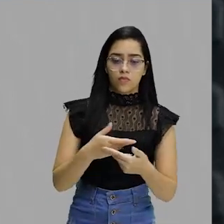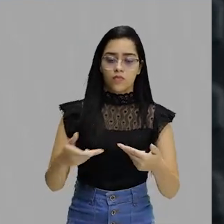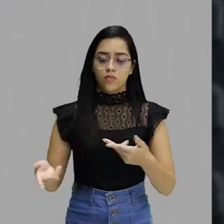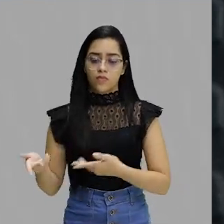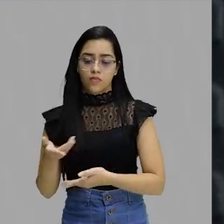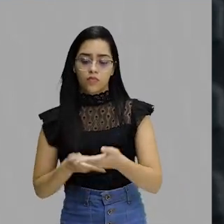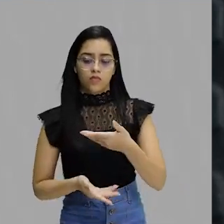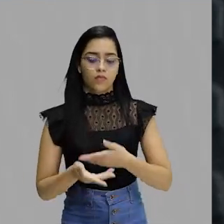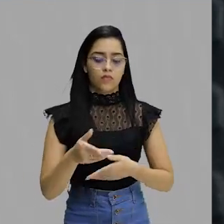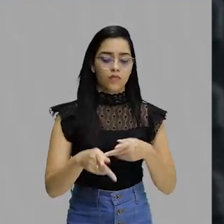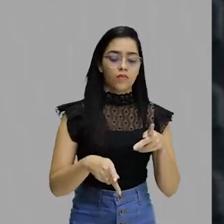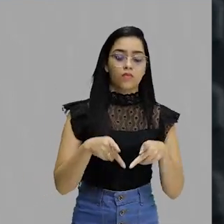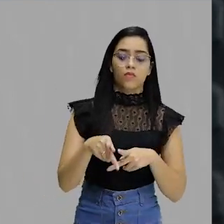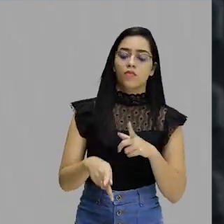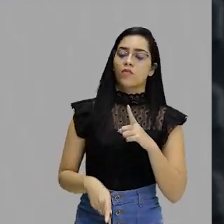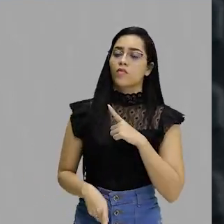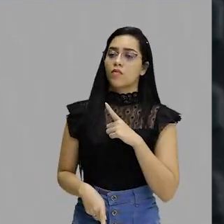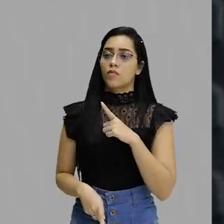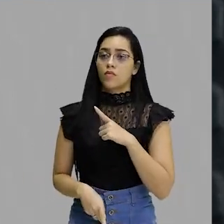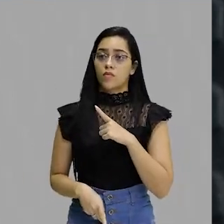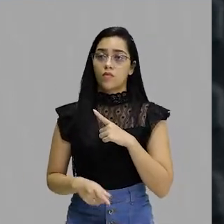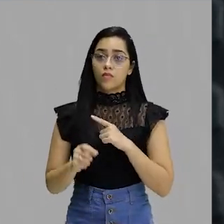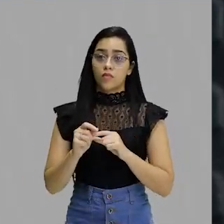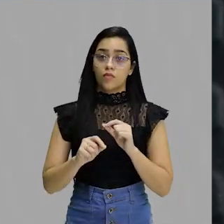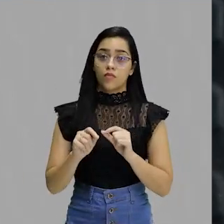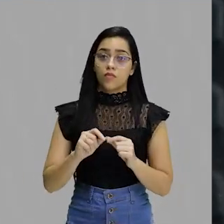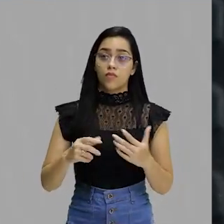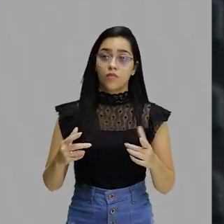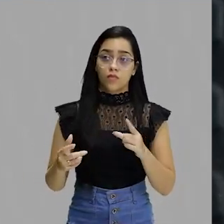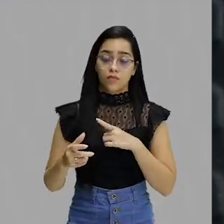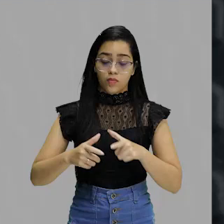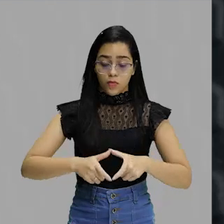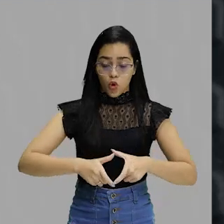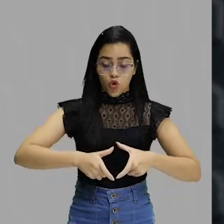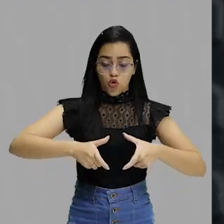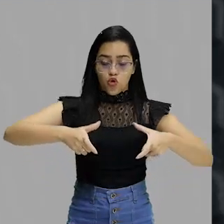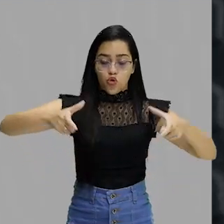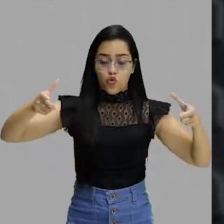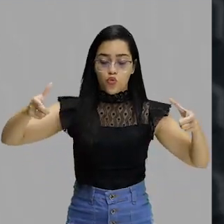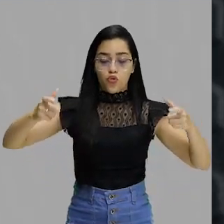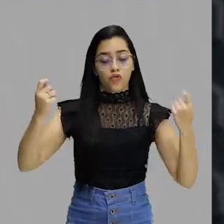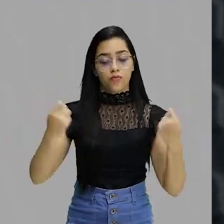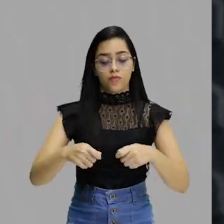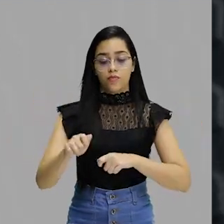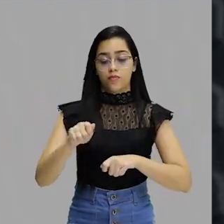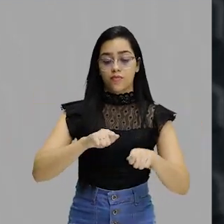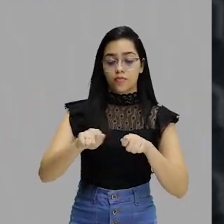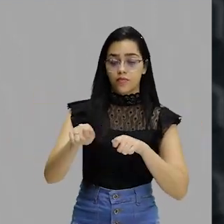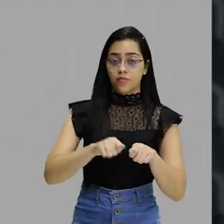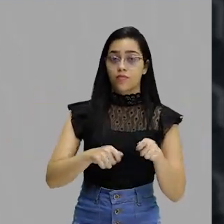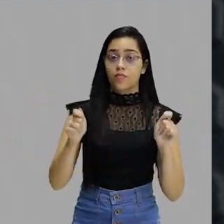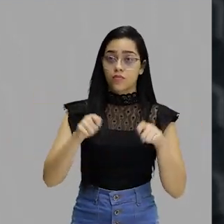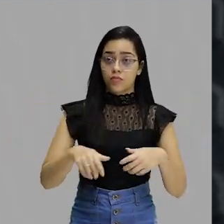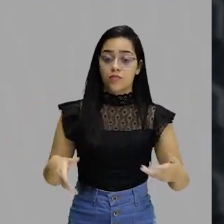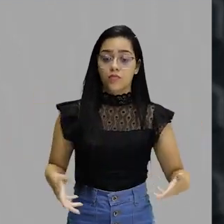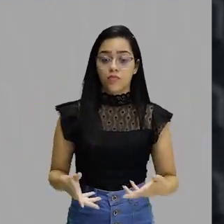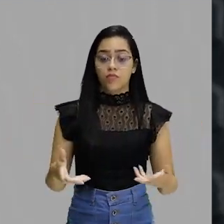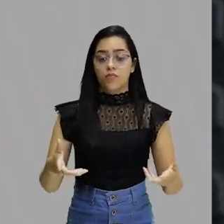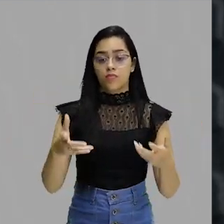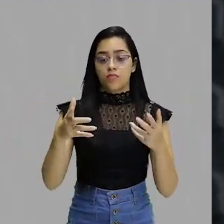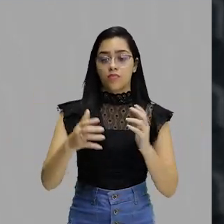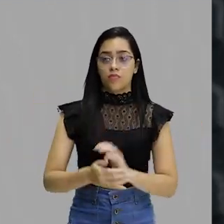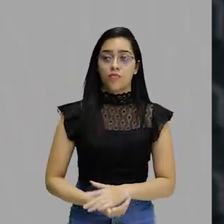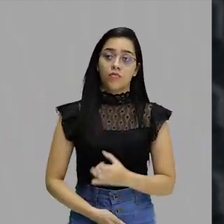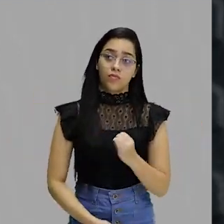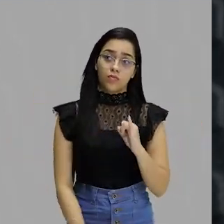populações. Aí eu falei da regulação populacional que os predadores promovem sobre as presas.